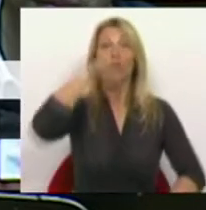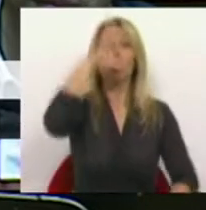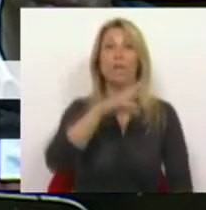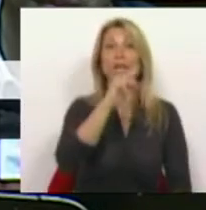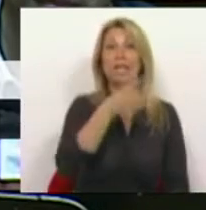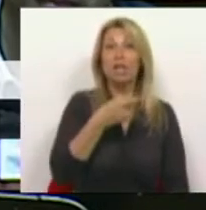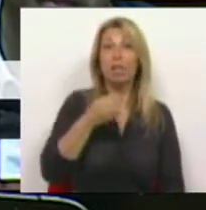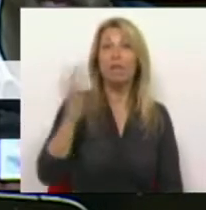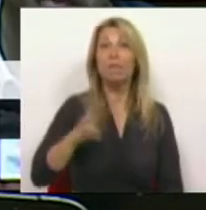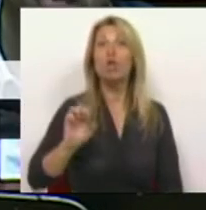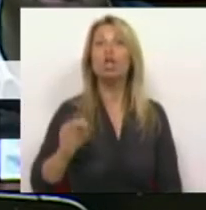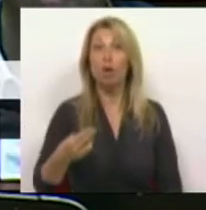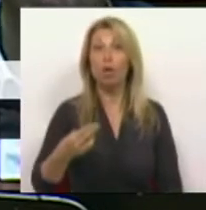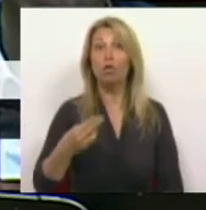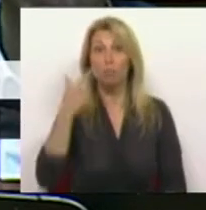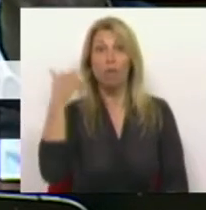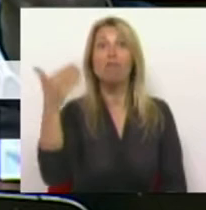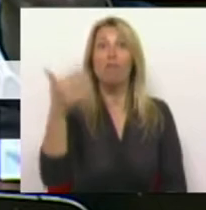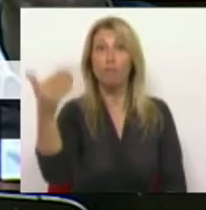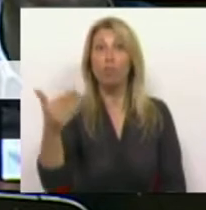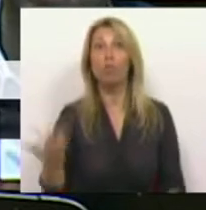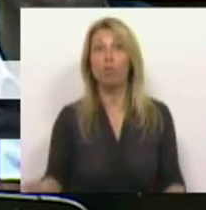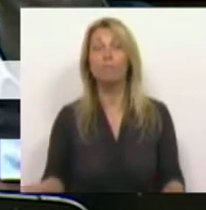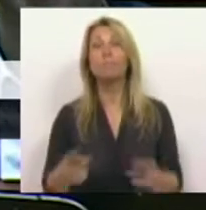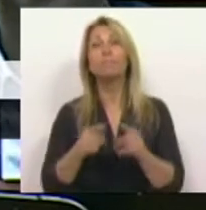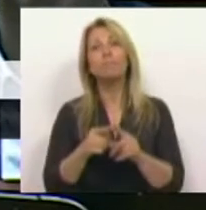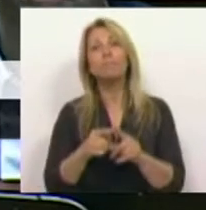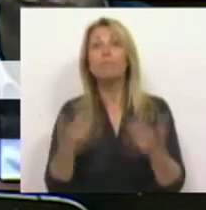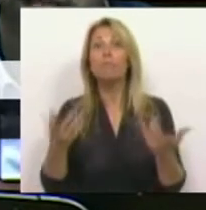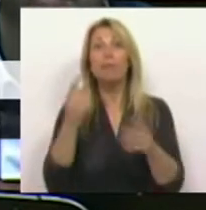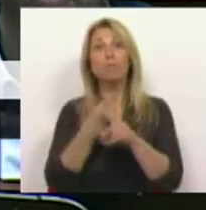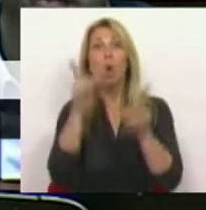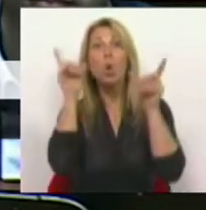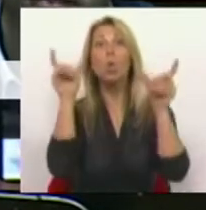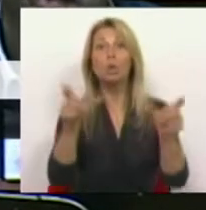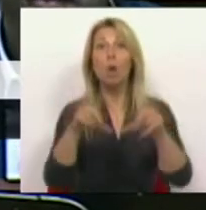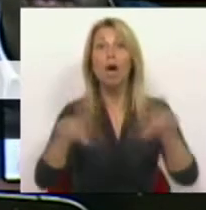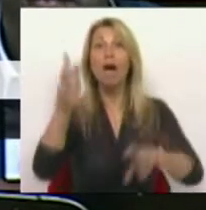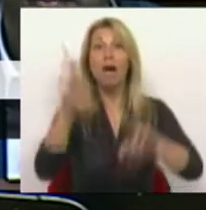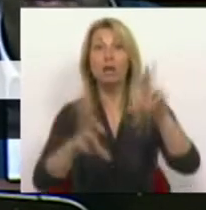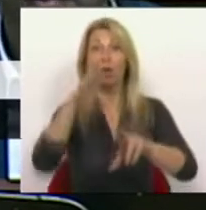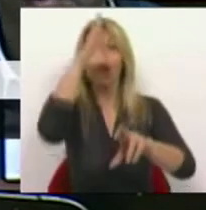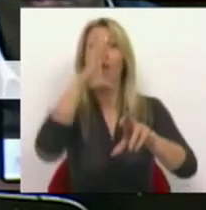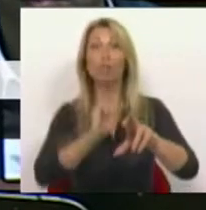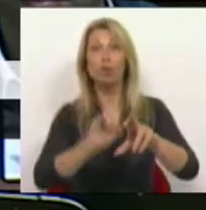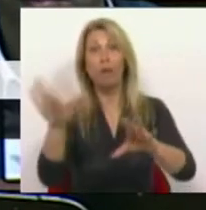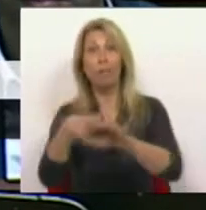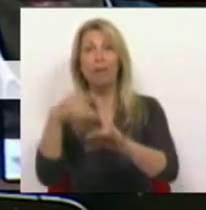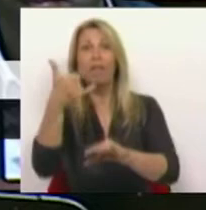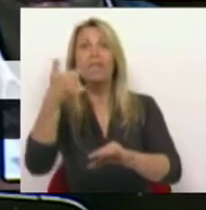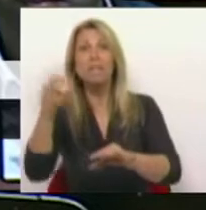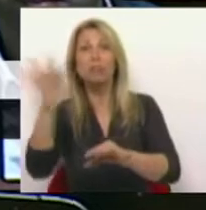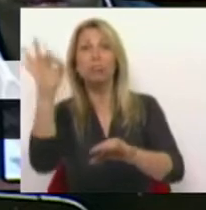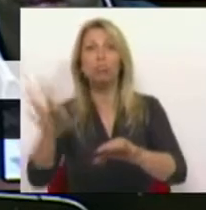no futuro, sem que a isso corresponda o controlo acionista da parte do Estado da sua participação de